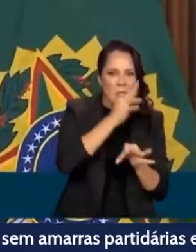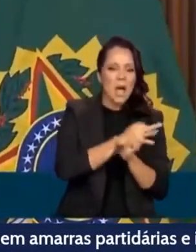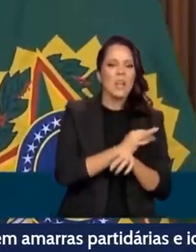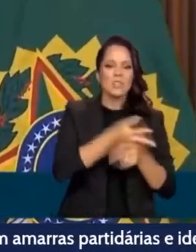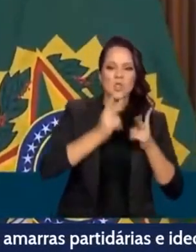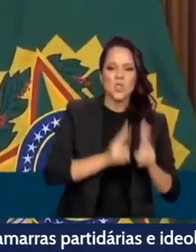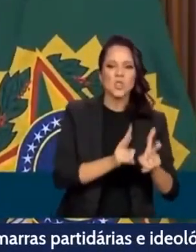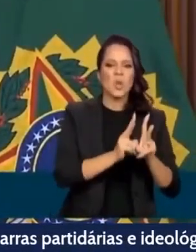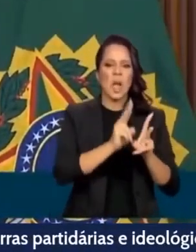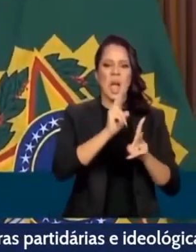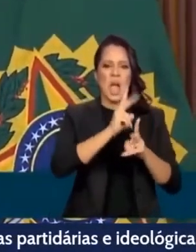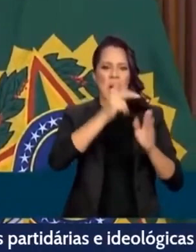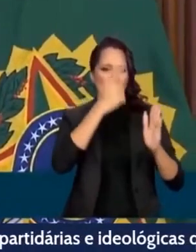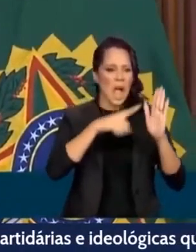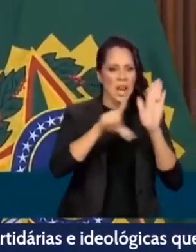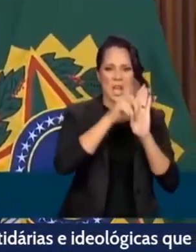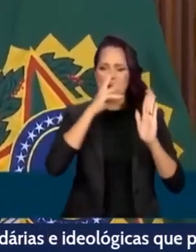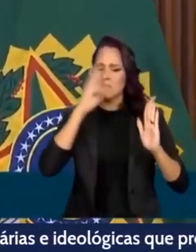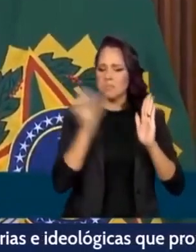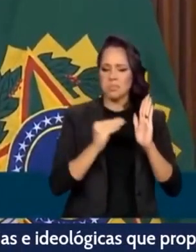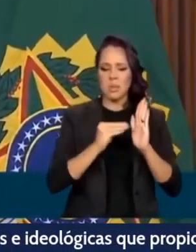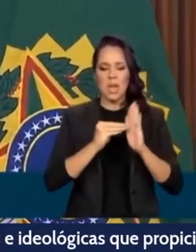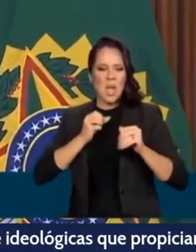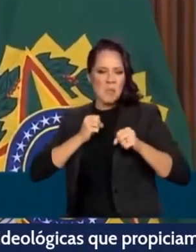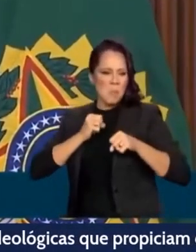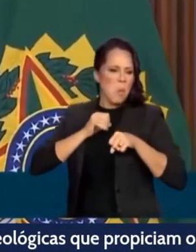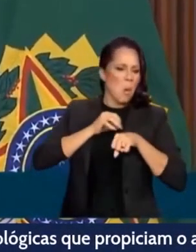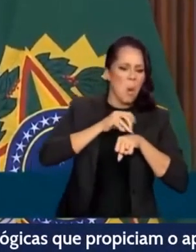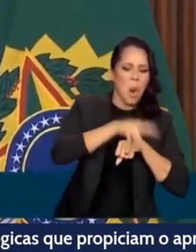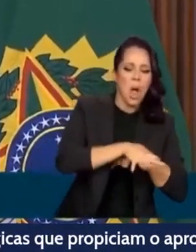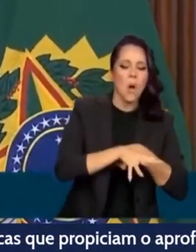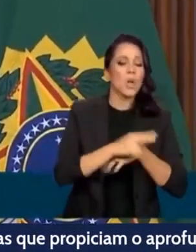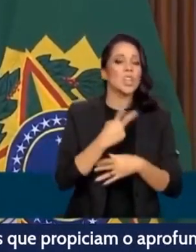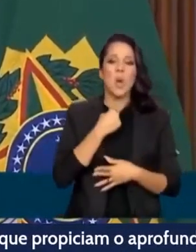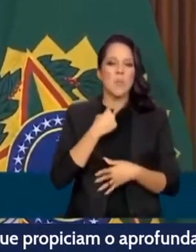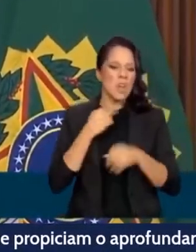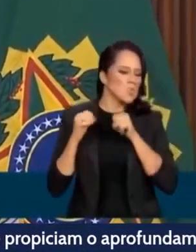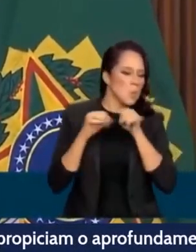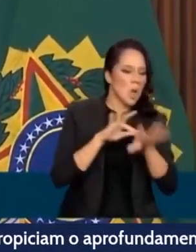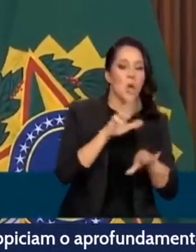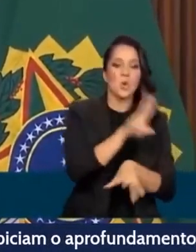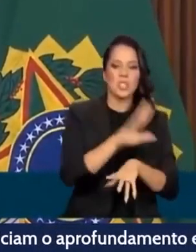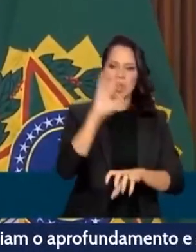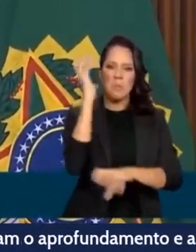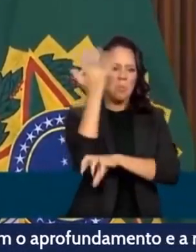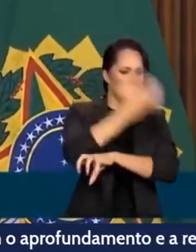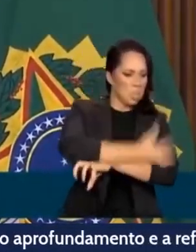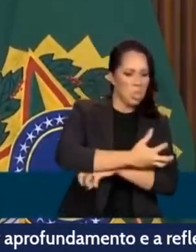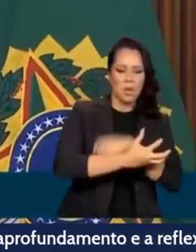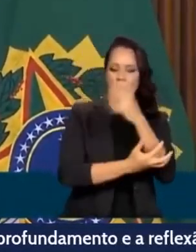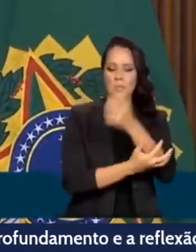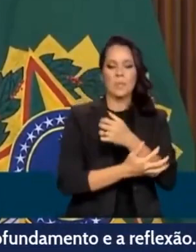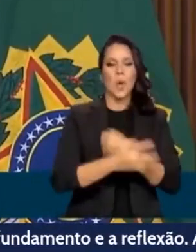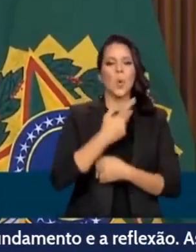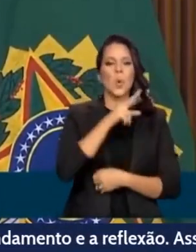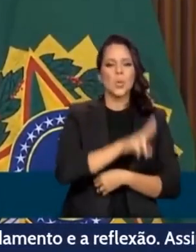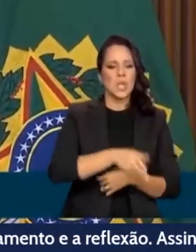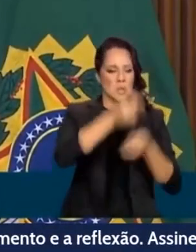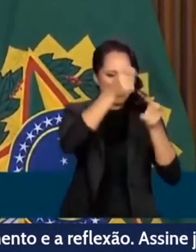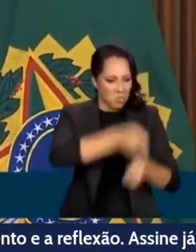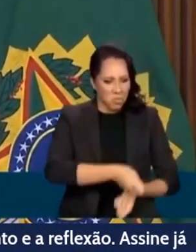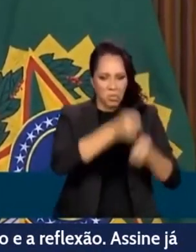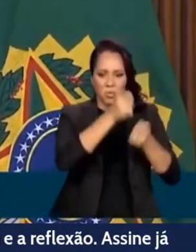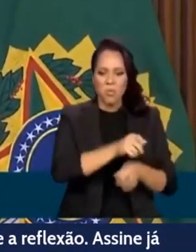de respeitando a lei invadindo que não pode ser invadido usando agrotóxico que não pode ser usado